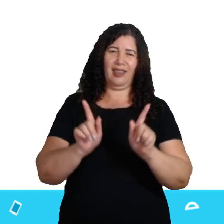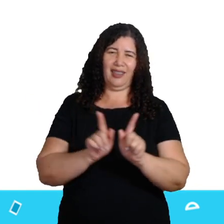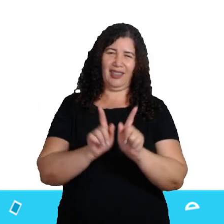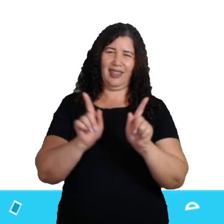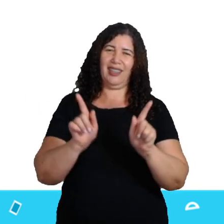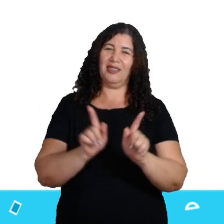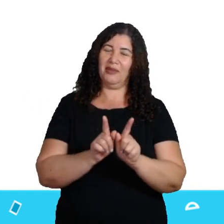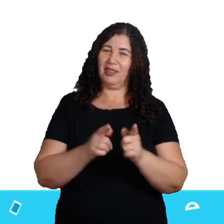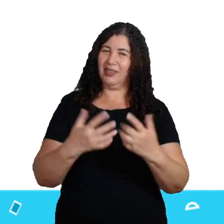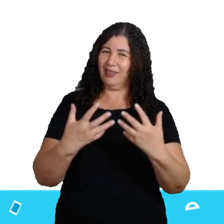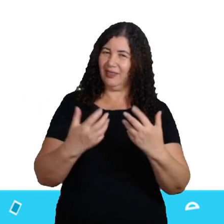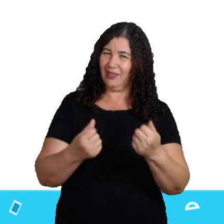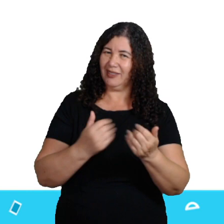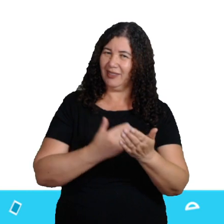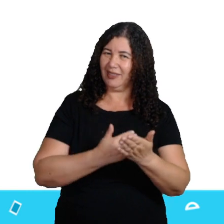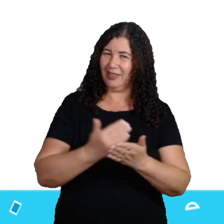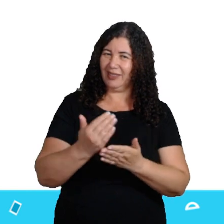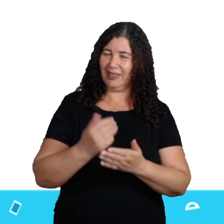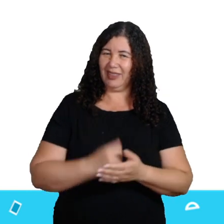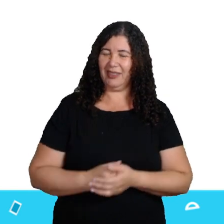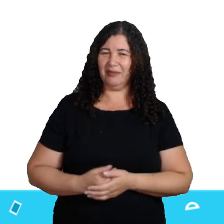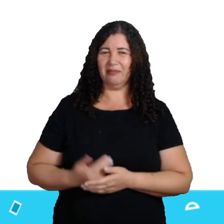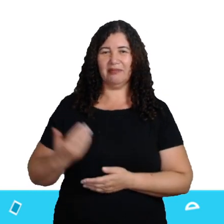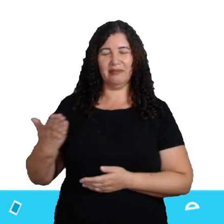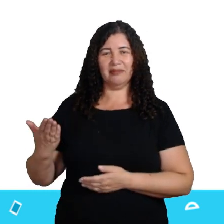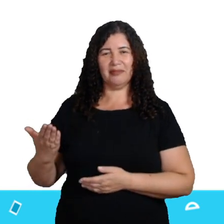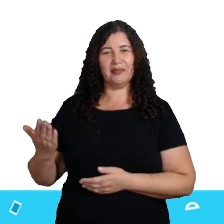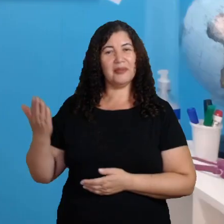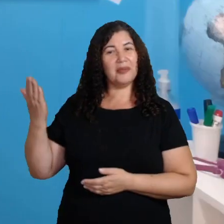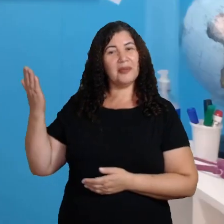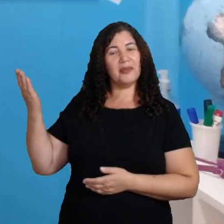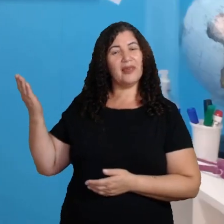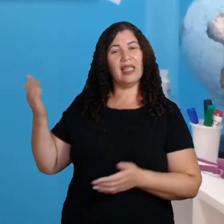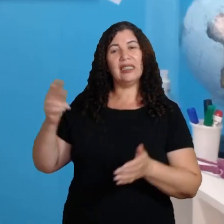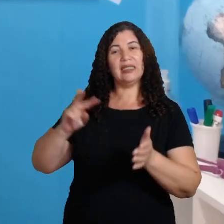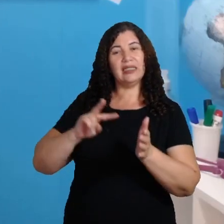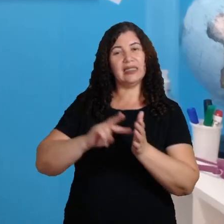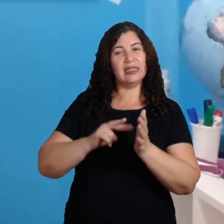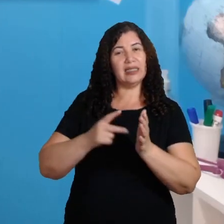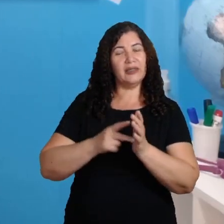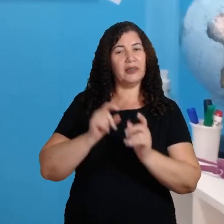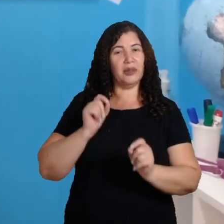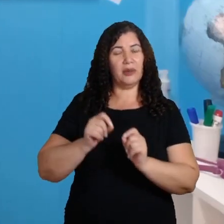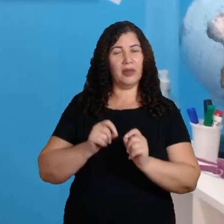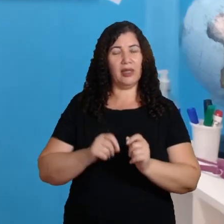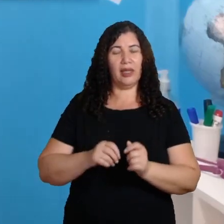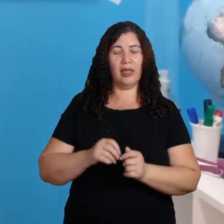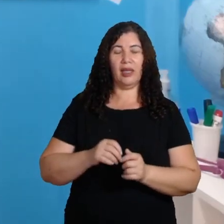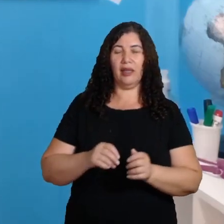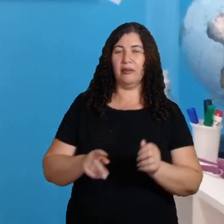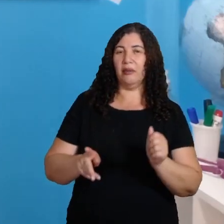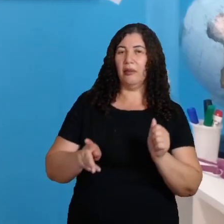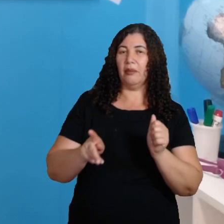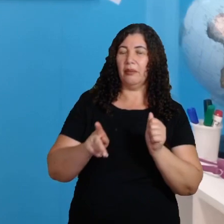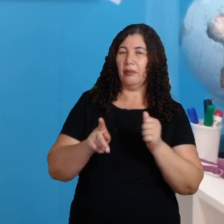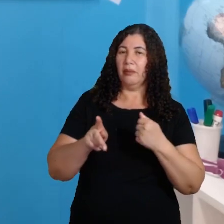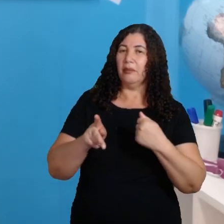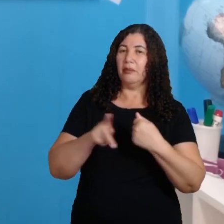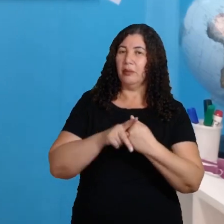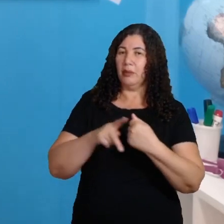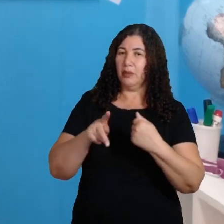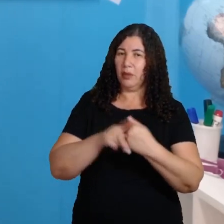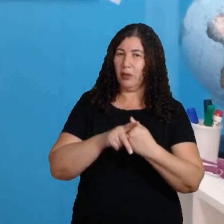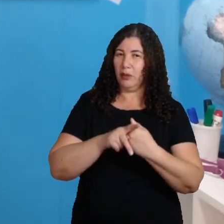Vamos começar? O que são pronomes demonstrativos? Primeiramente, pronome é a palavra que